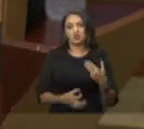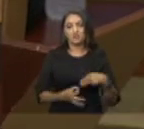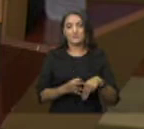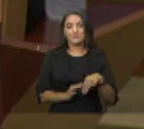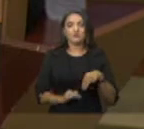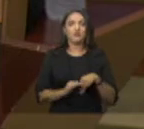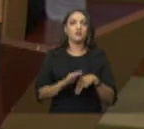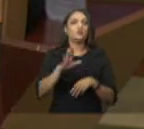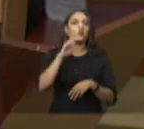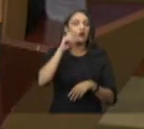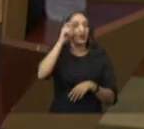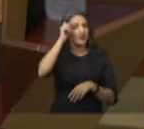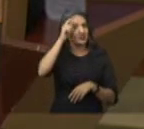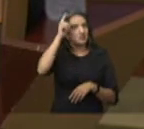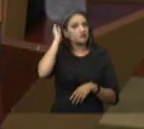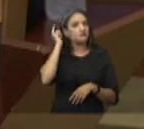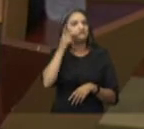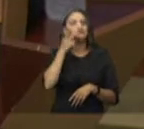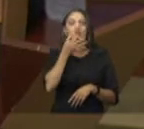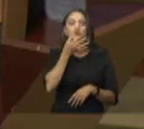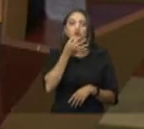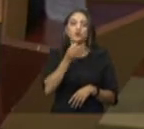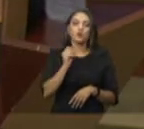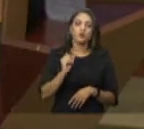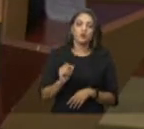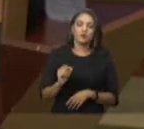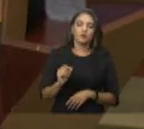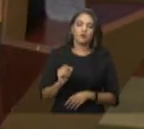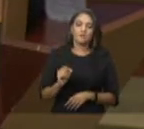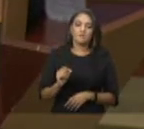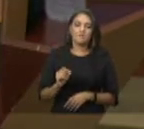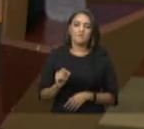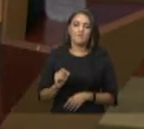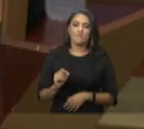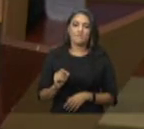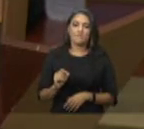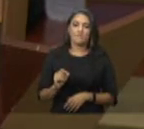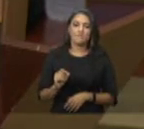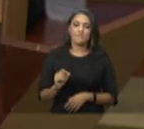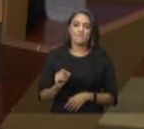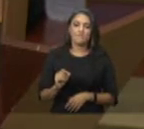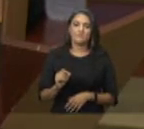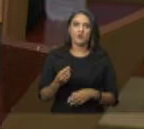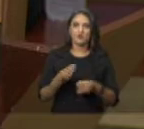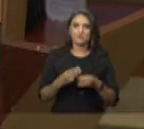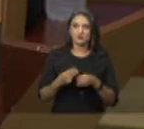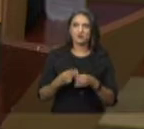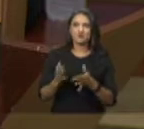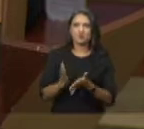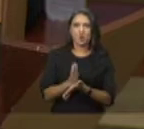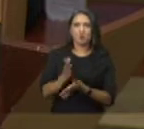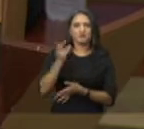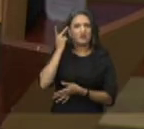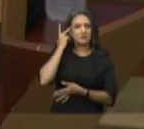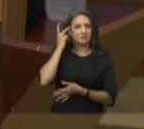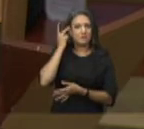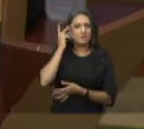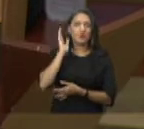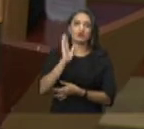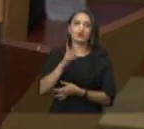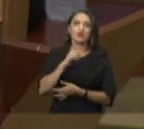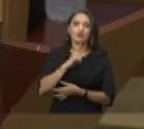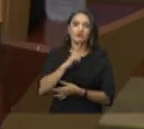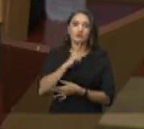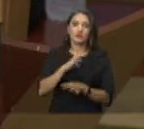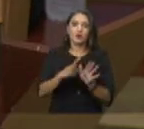por exemplo sugeriu e demonstrou que em alguns municípios de São Paulo já se adota o modelo